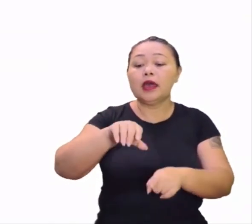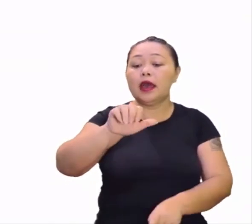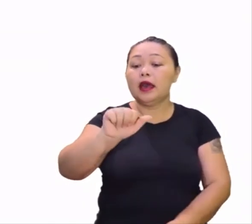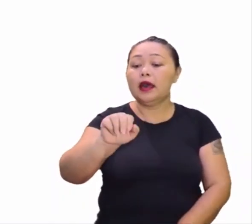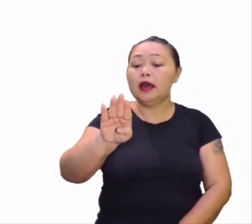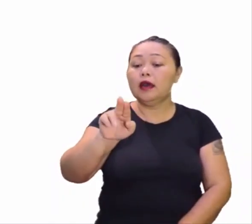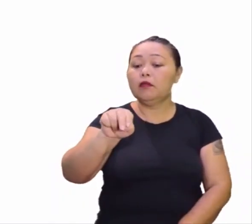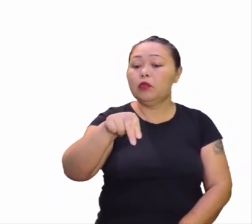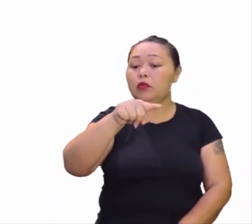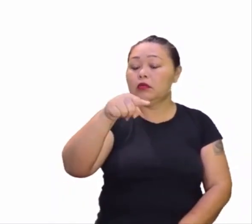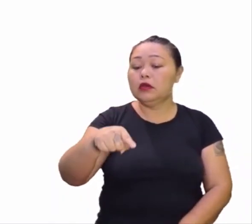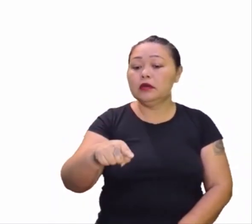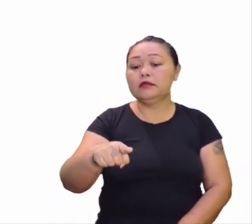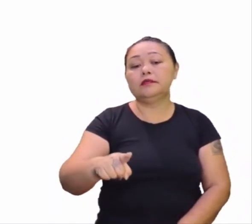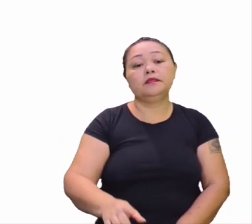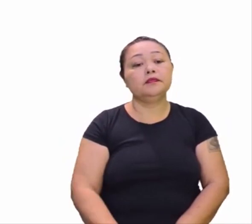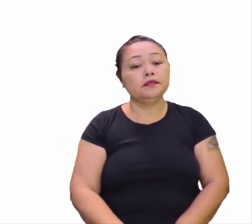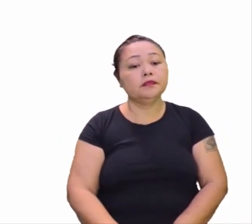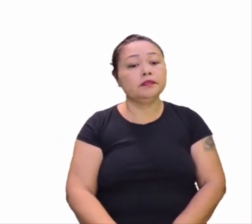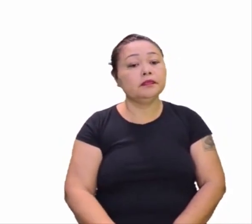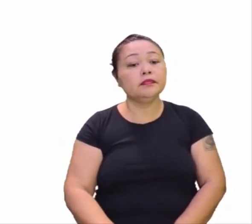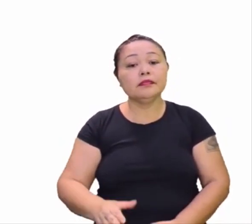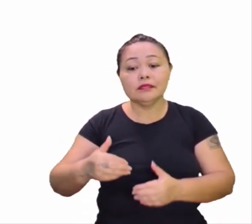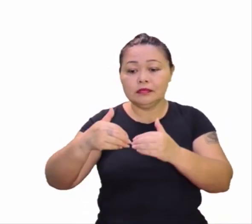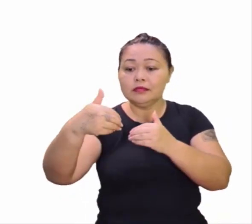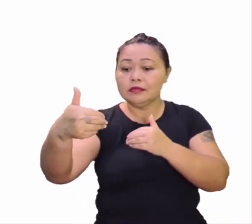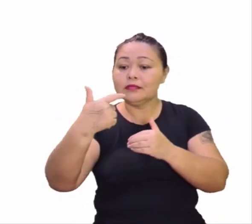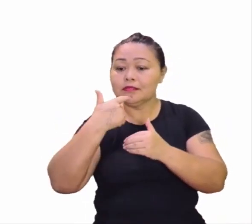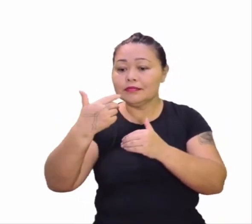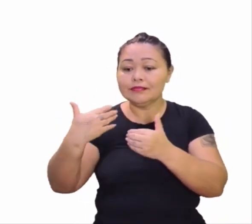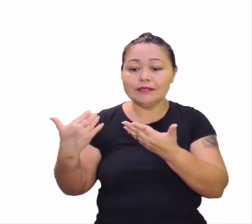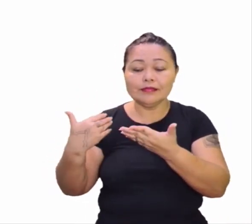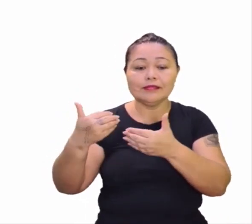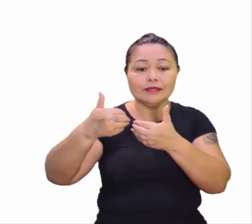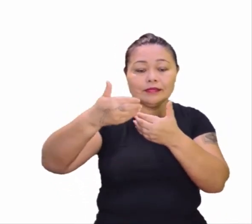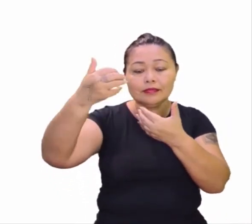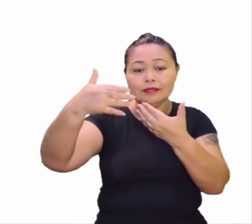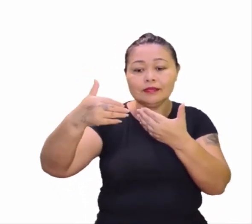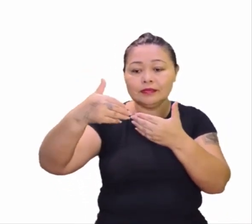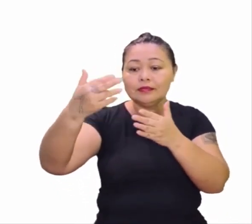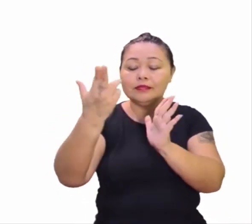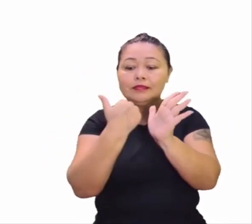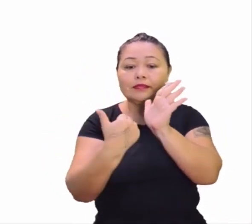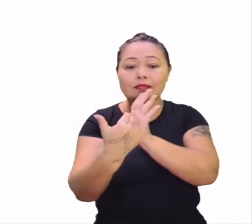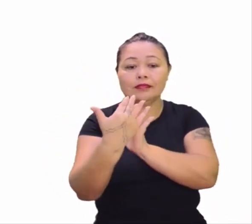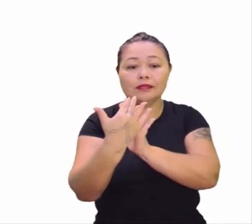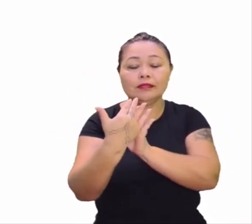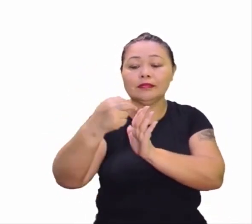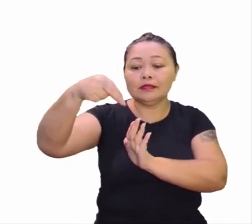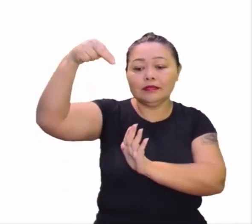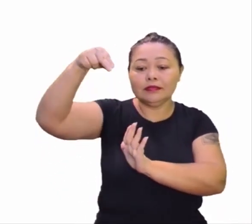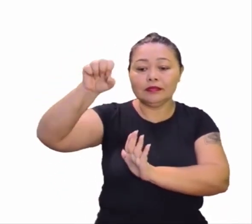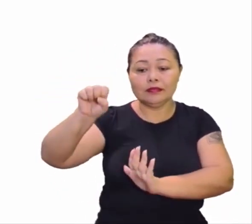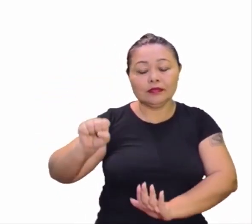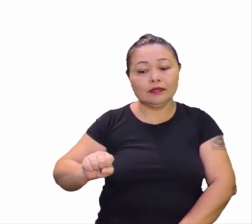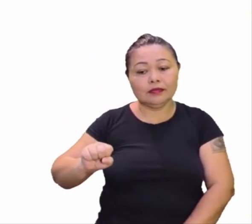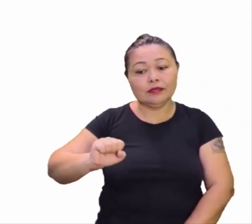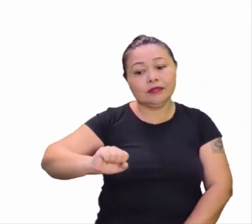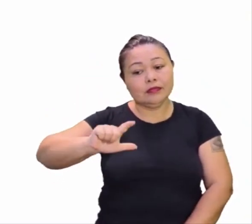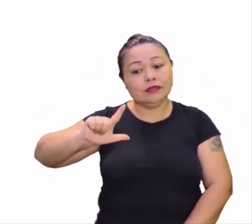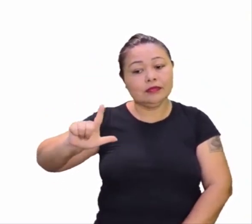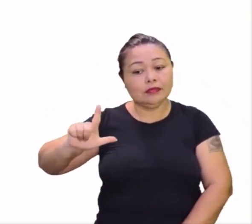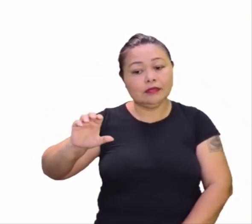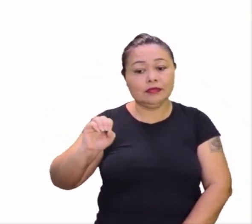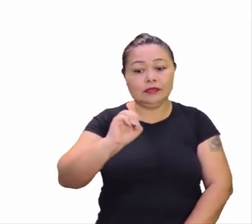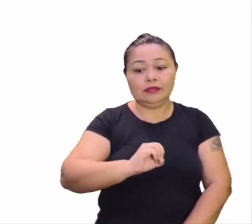Ituxi. Aí nós temos aqui os limites que a gente acabou de falar para eles, né, professor Jorge? Na representação, né? No norte, no sul,